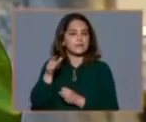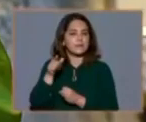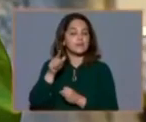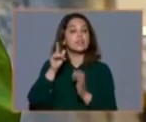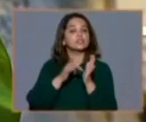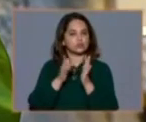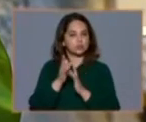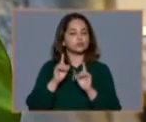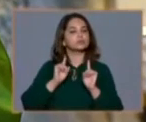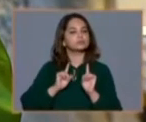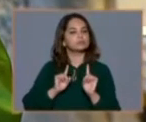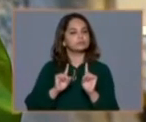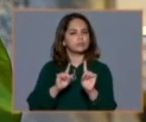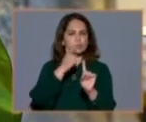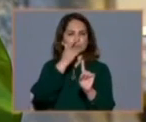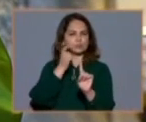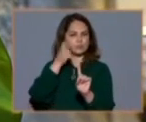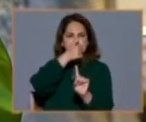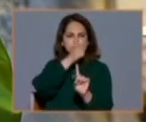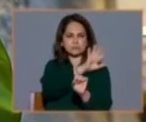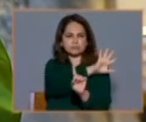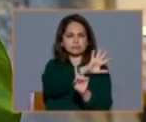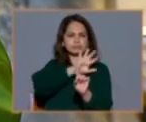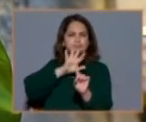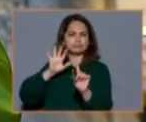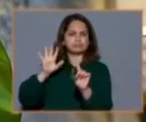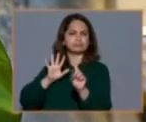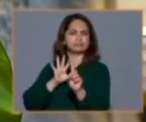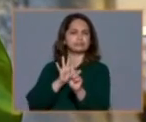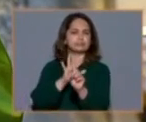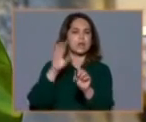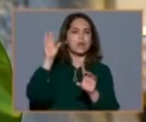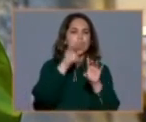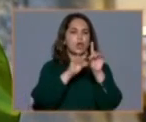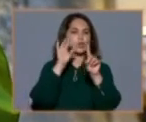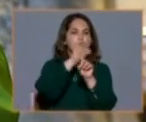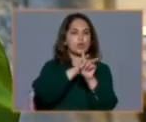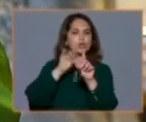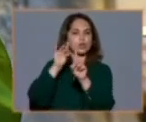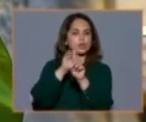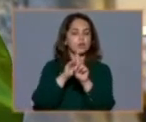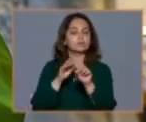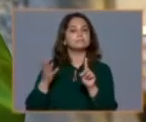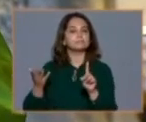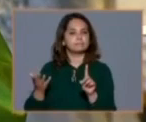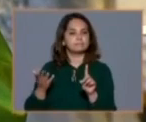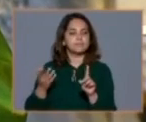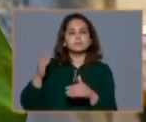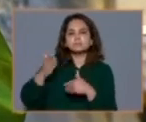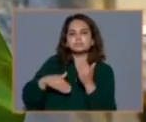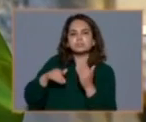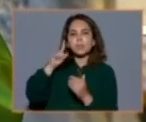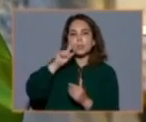ele, seguido por grande multidão que o apertava de todos os lados. Ora, certa